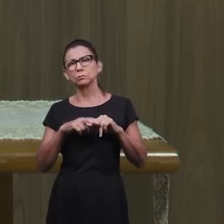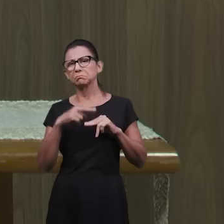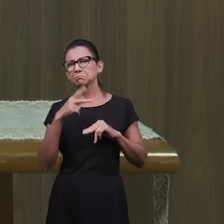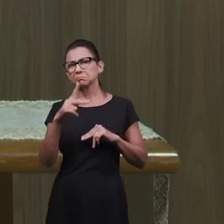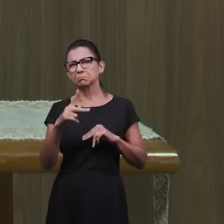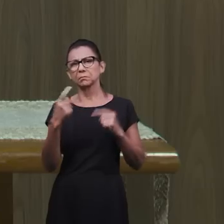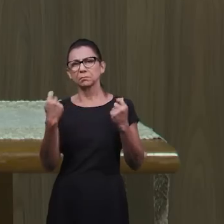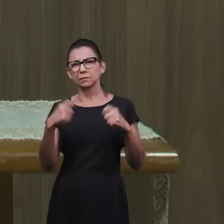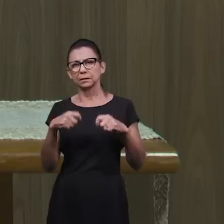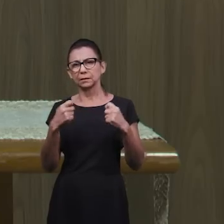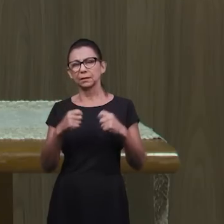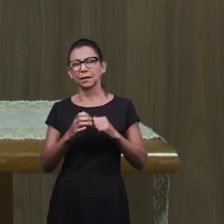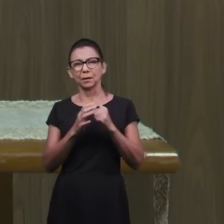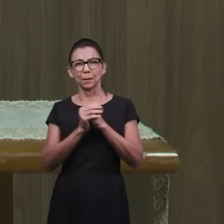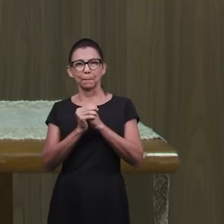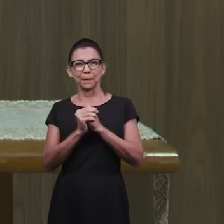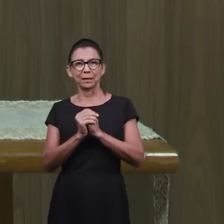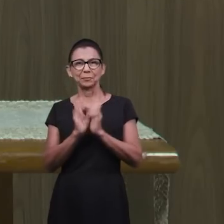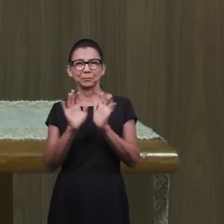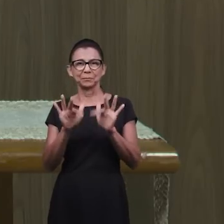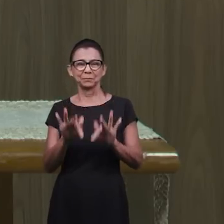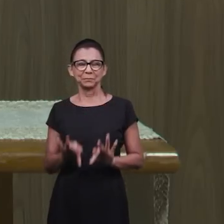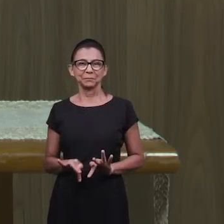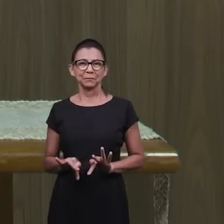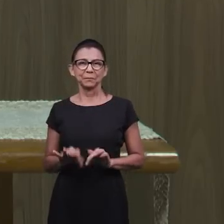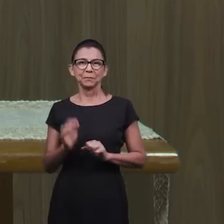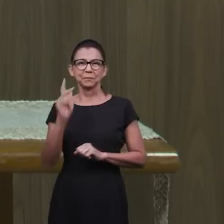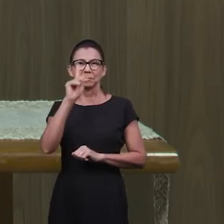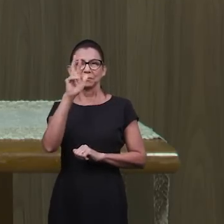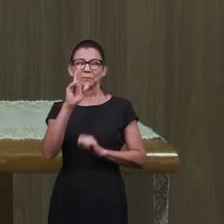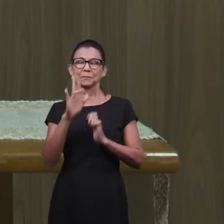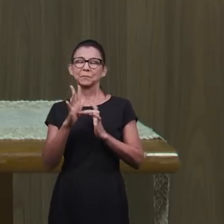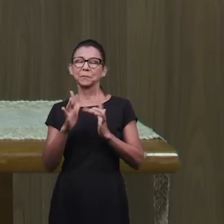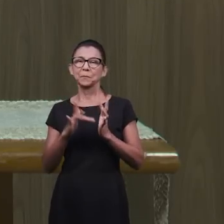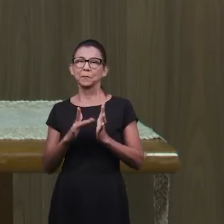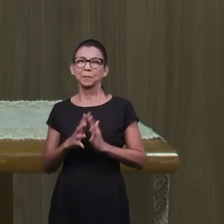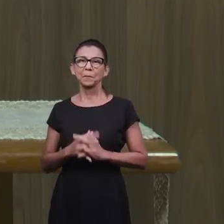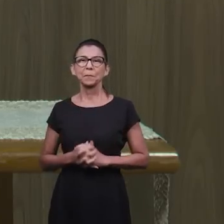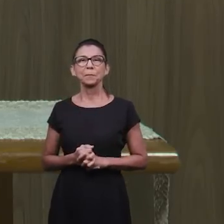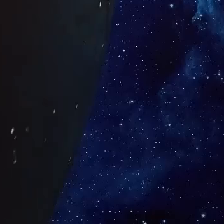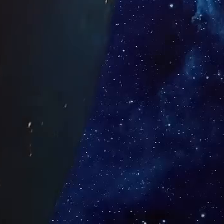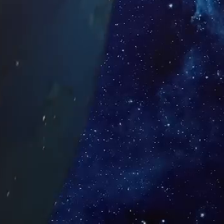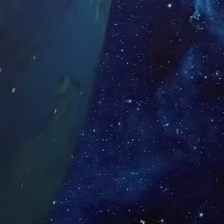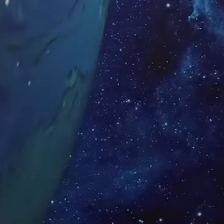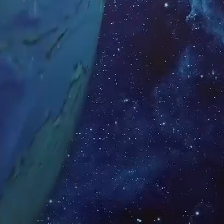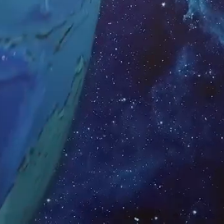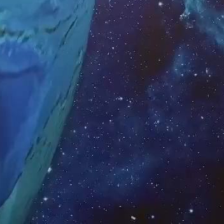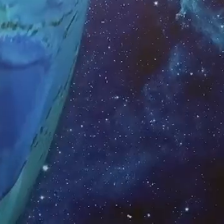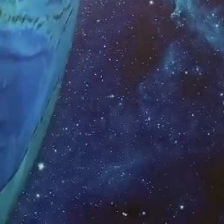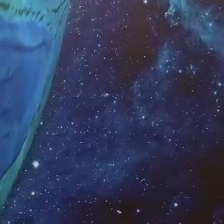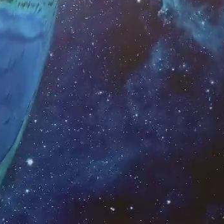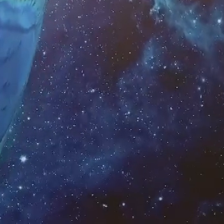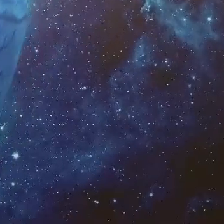vida. Amém? Encerramos assim com a paz do Senhor Jesus.